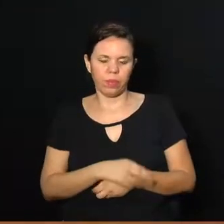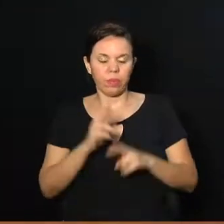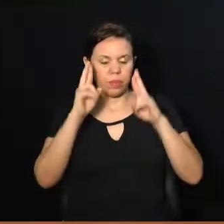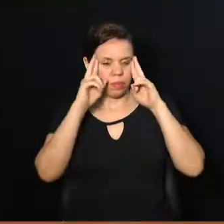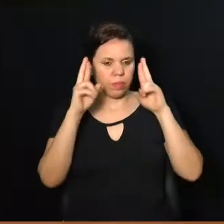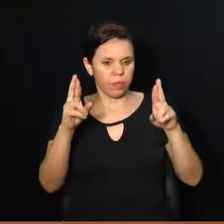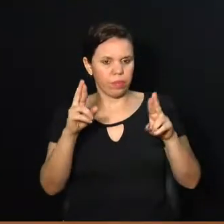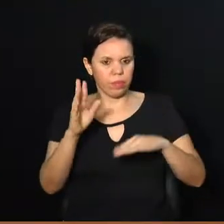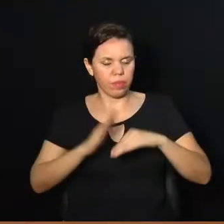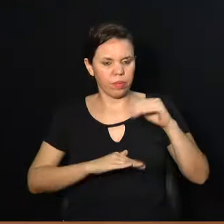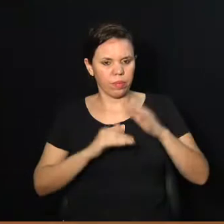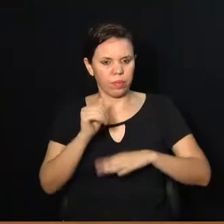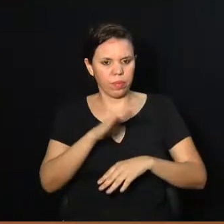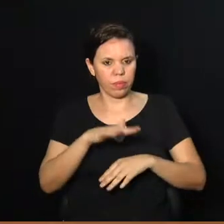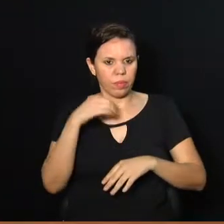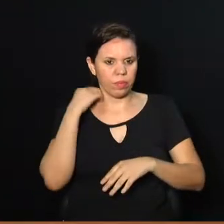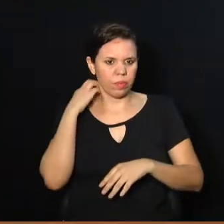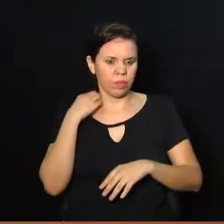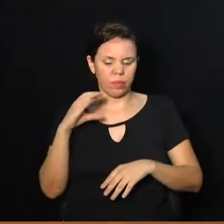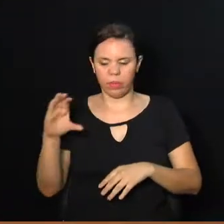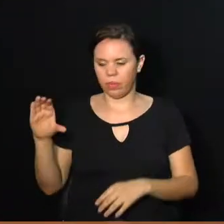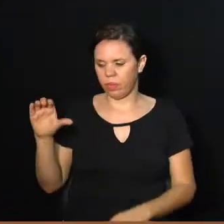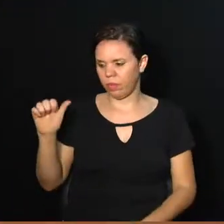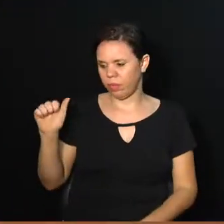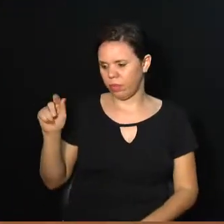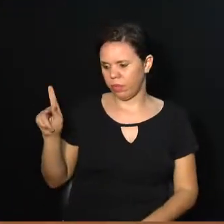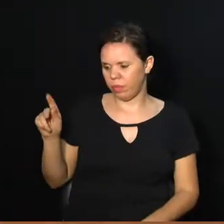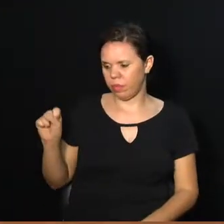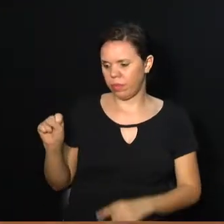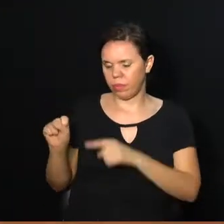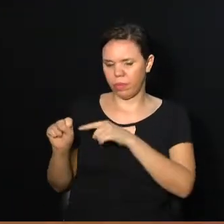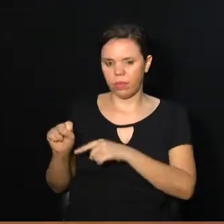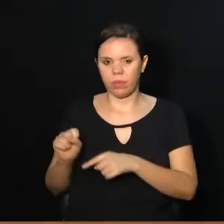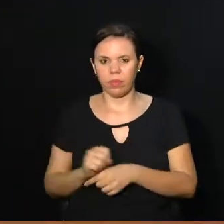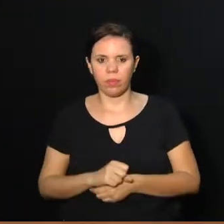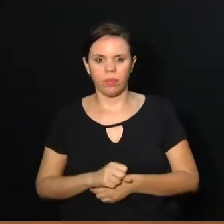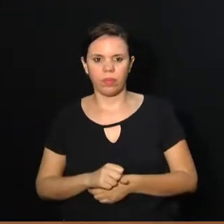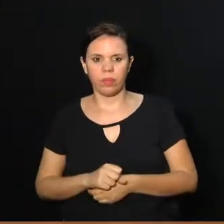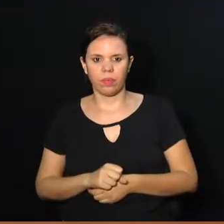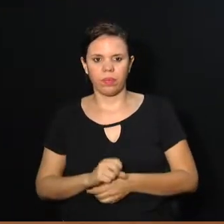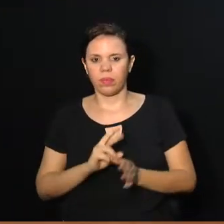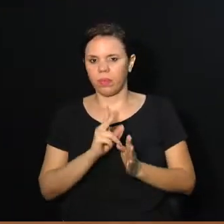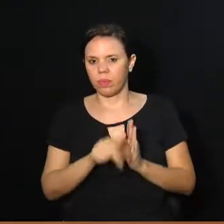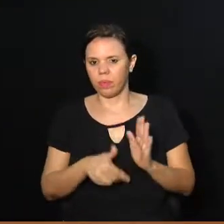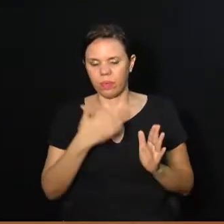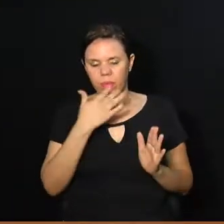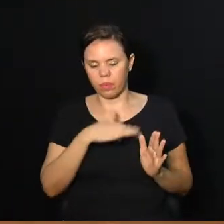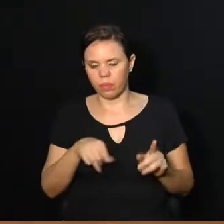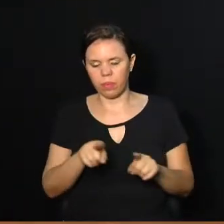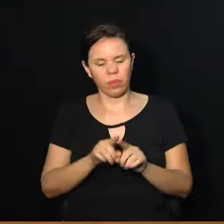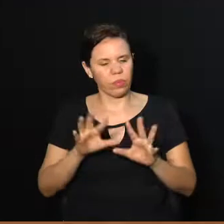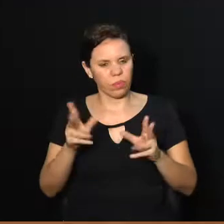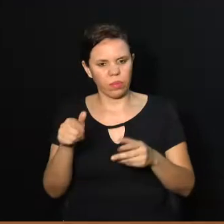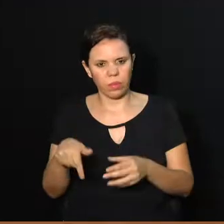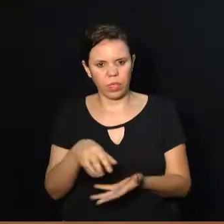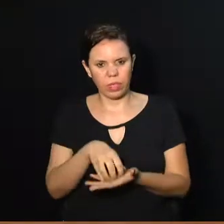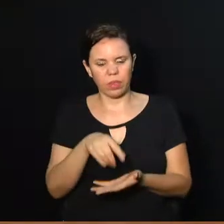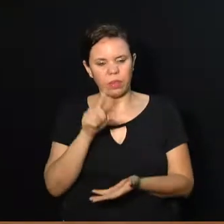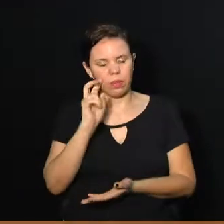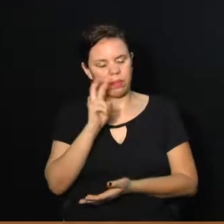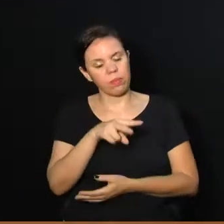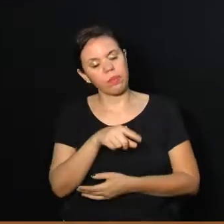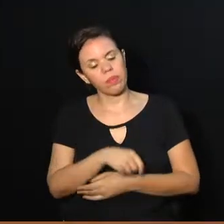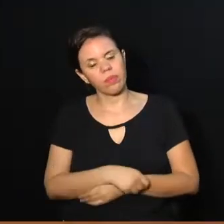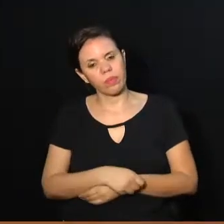respeito os profissionais do CAPS AD, do CAPS-I, do CAPS Infantil, mas eu vejo